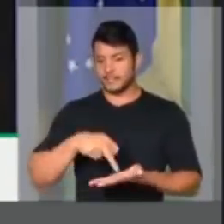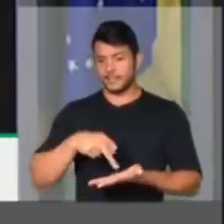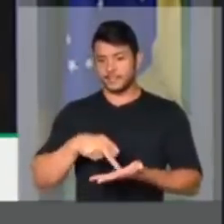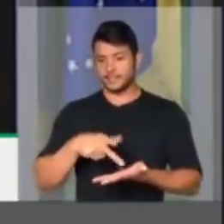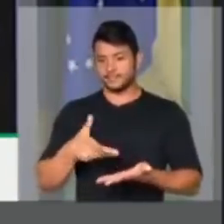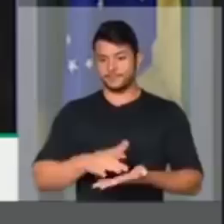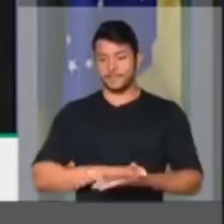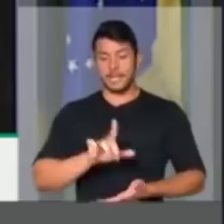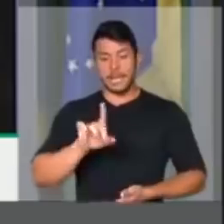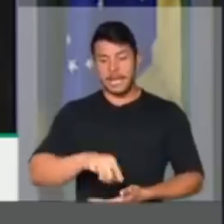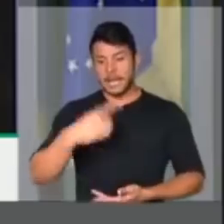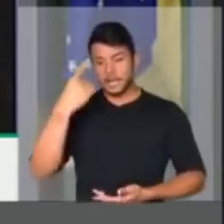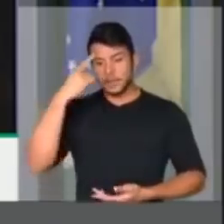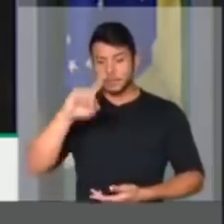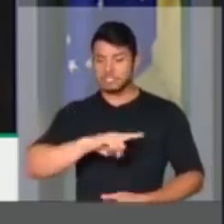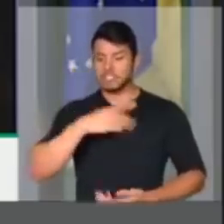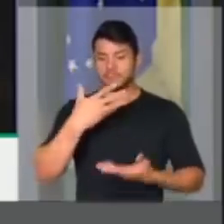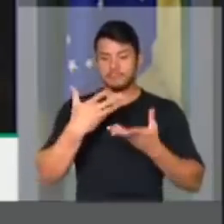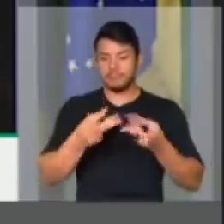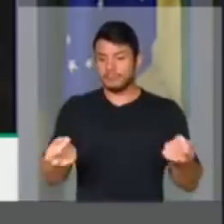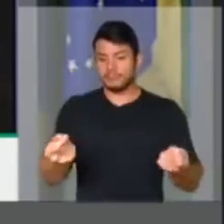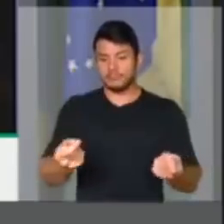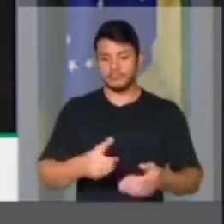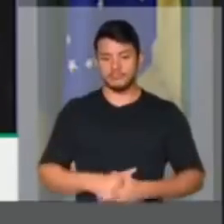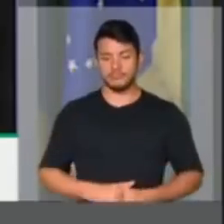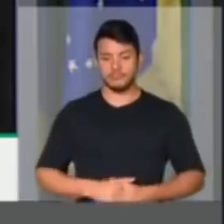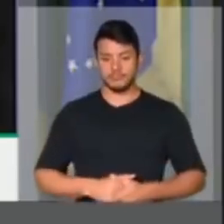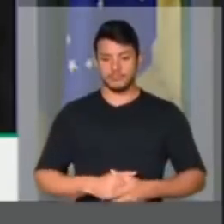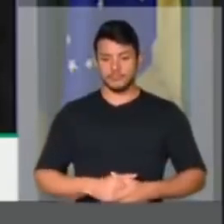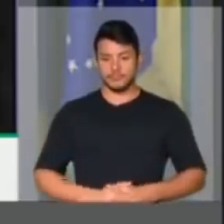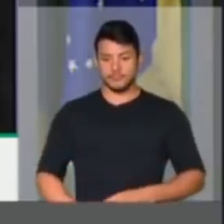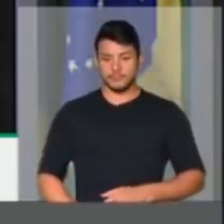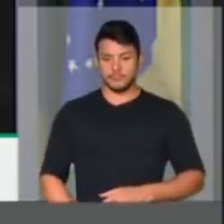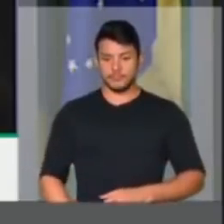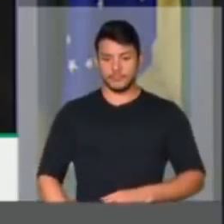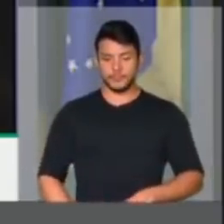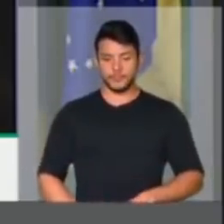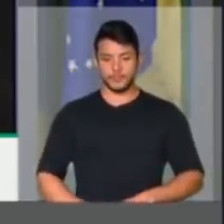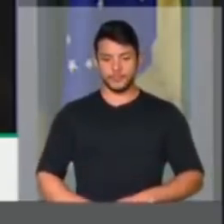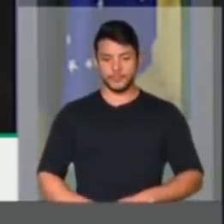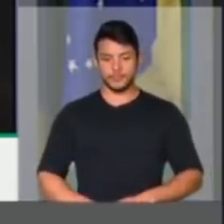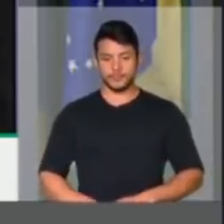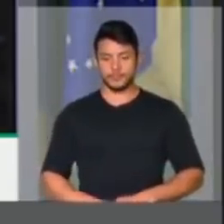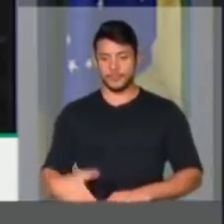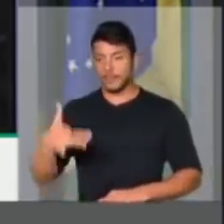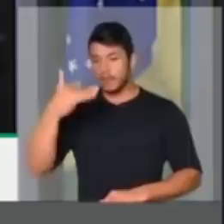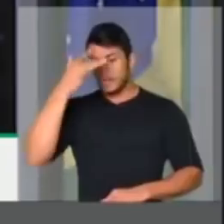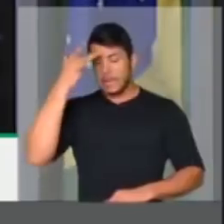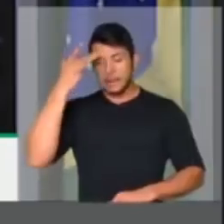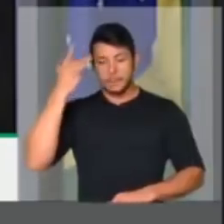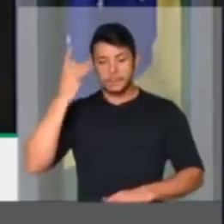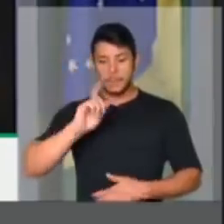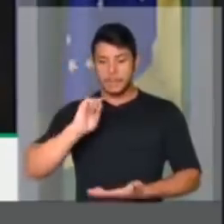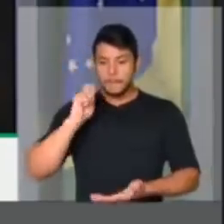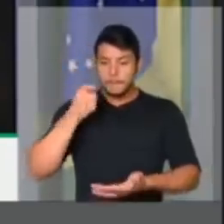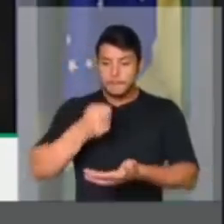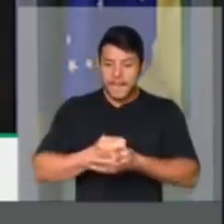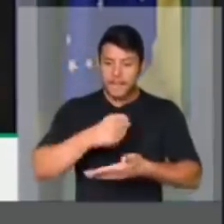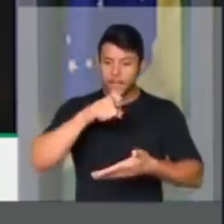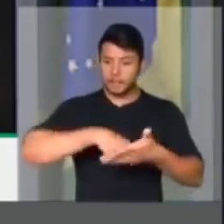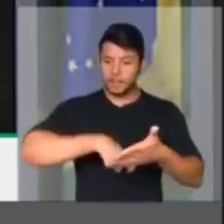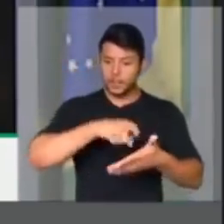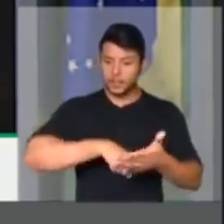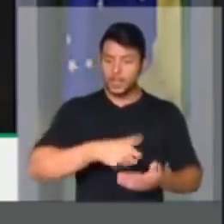verdade, foi um dia perdido para esta Câmara dos Deputados, para o pagador de impostos brasileiros, que quer